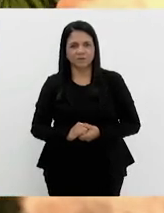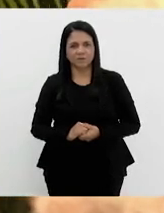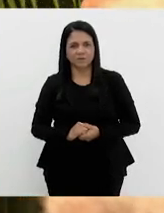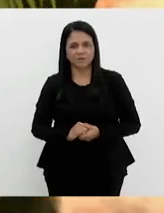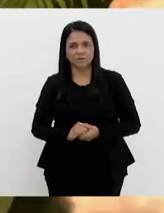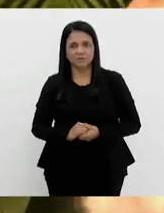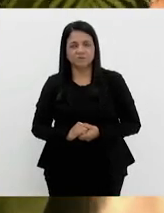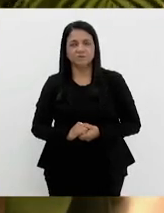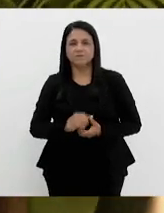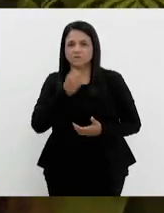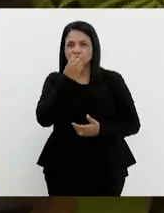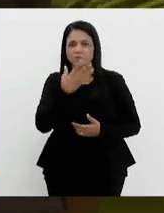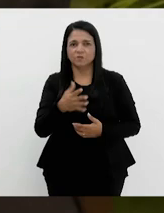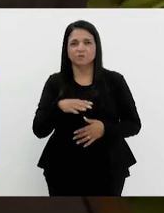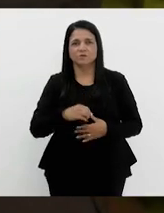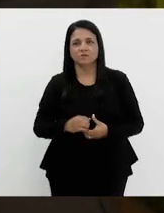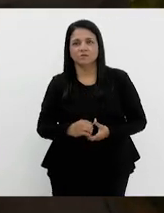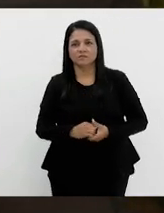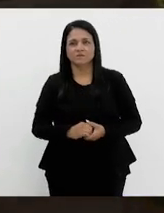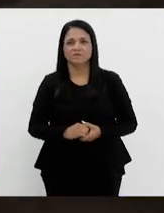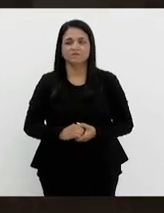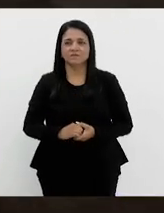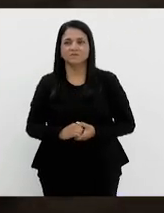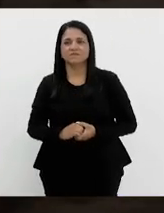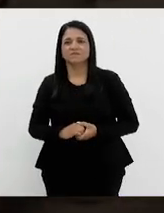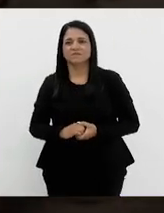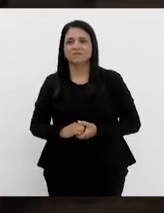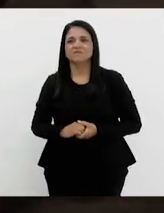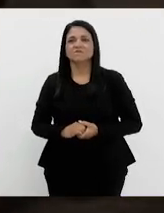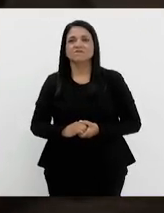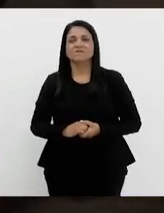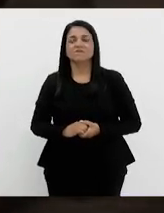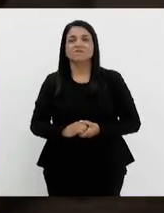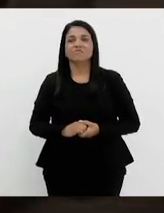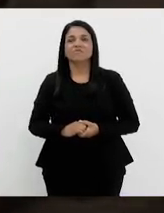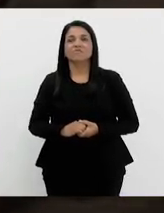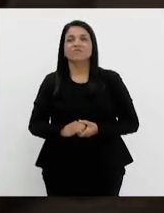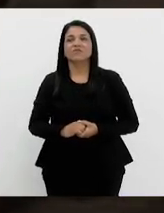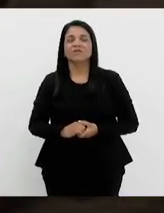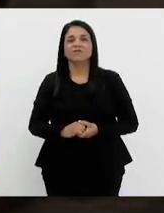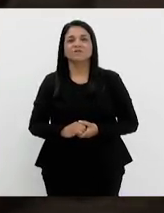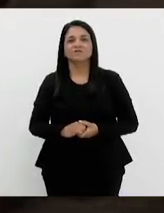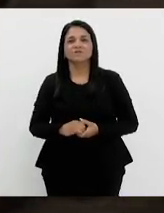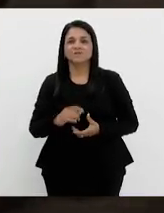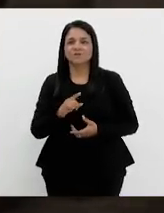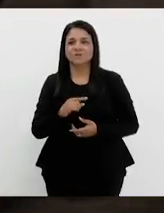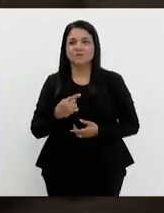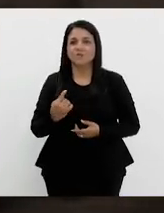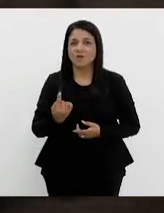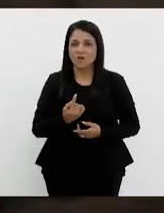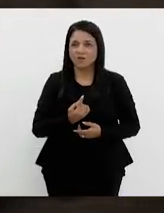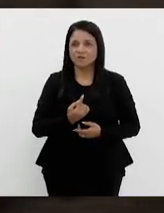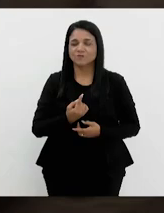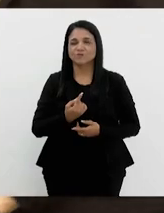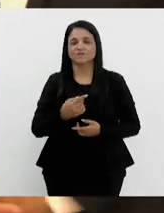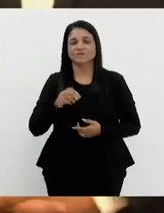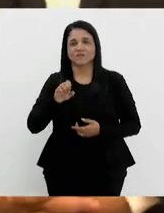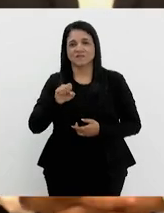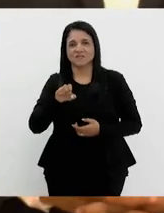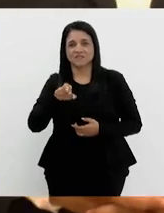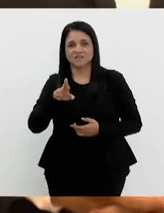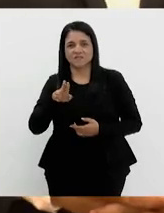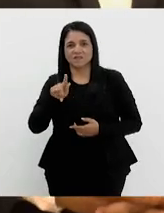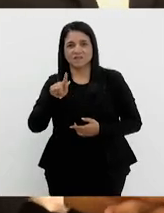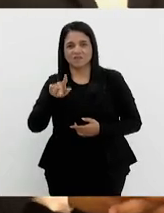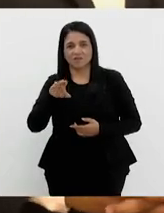muito bem no item civil 20 CB 20 o nosso queridíssimo Sérgio bessman presidente do